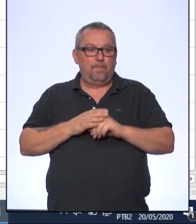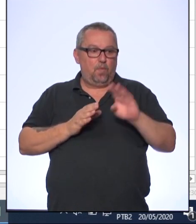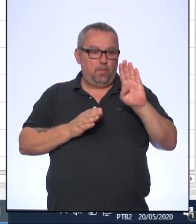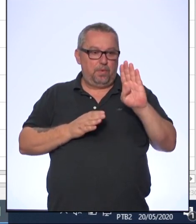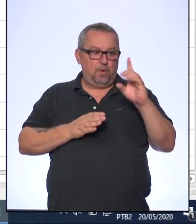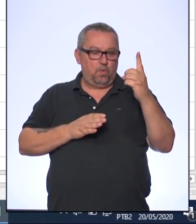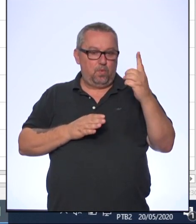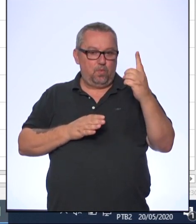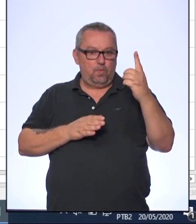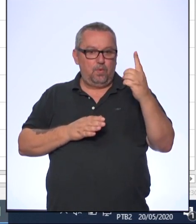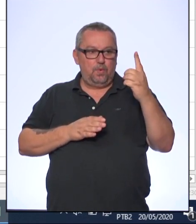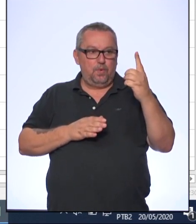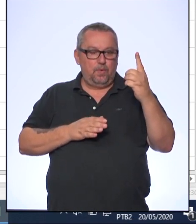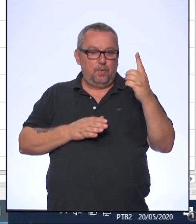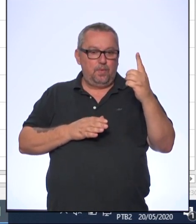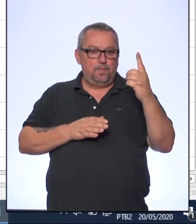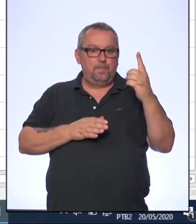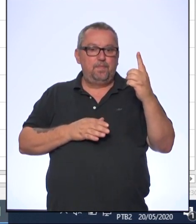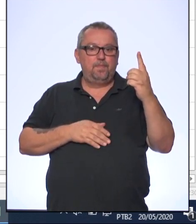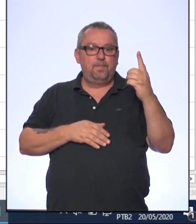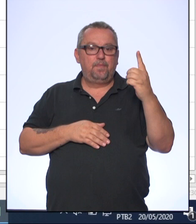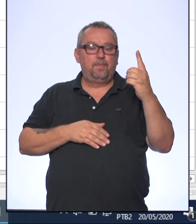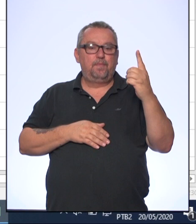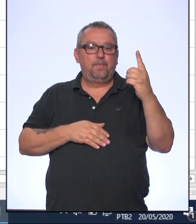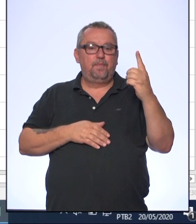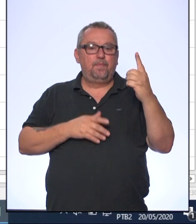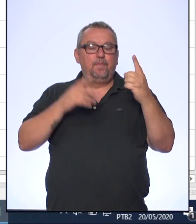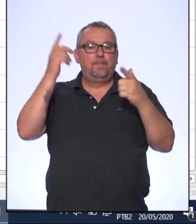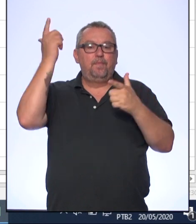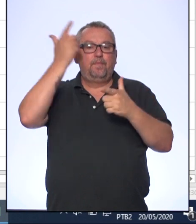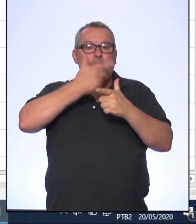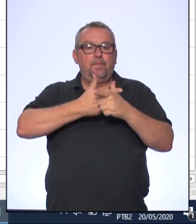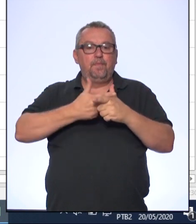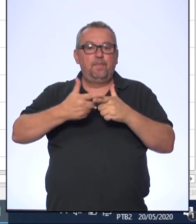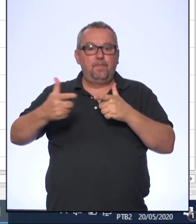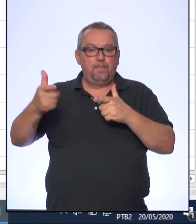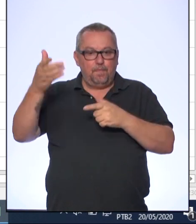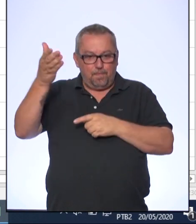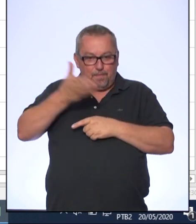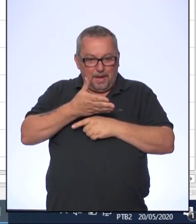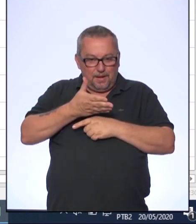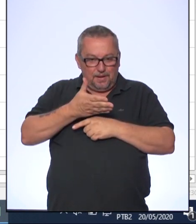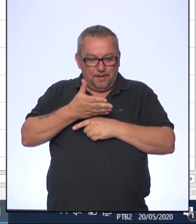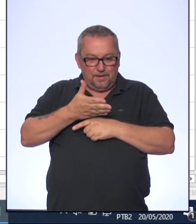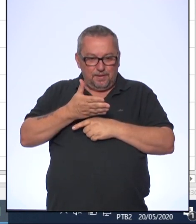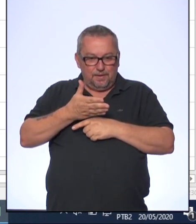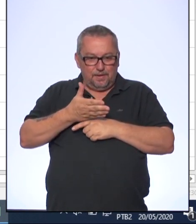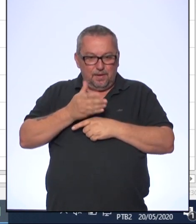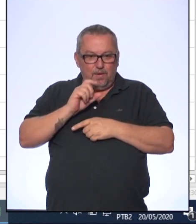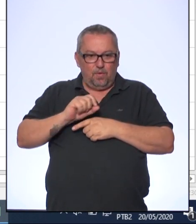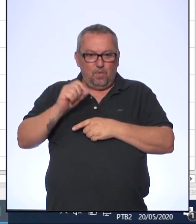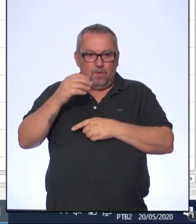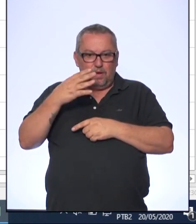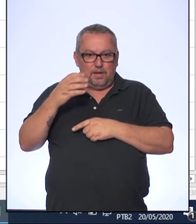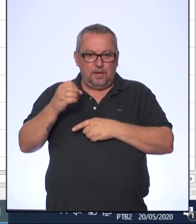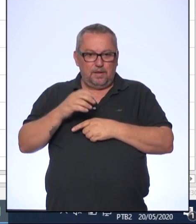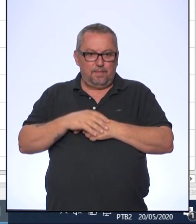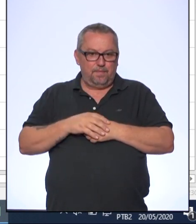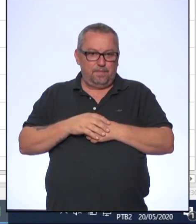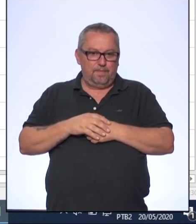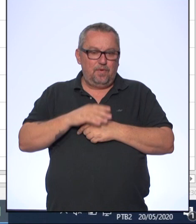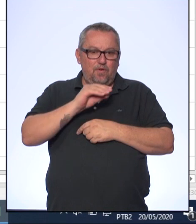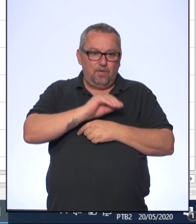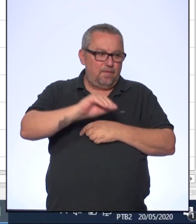B1, que é o 18, dividido pelo meu total. Só clicar, ó. Cliquei aqui,